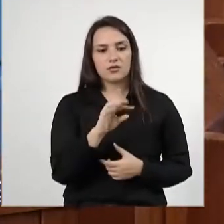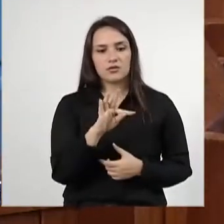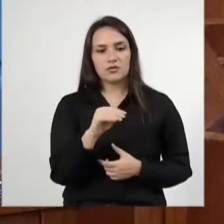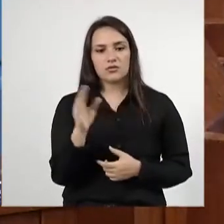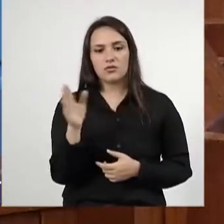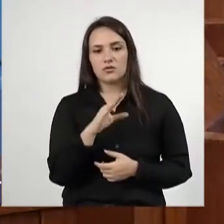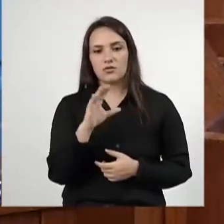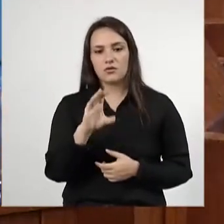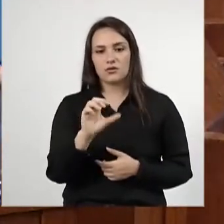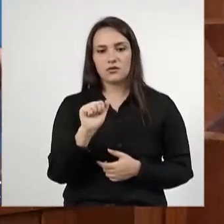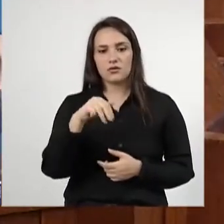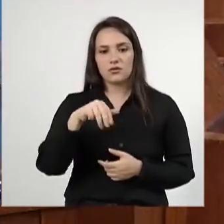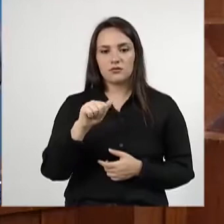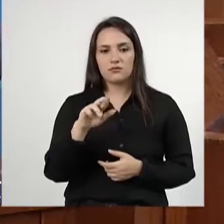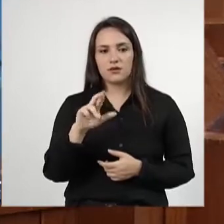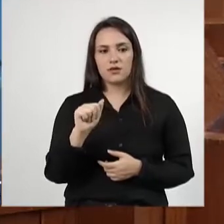Moreira.